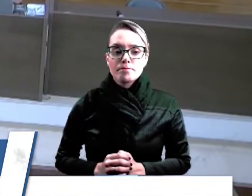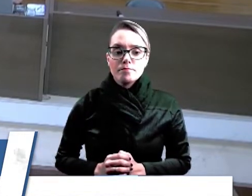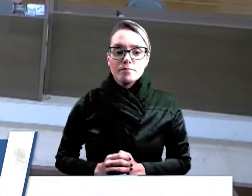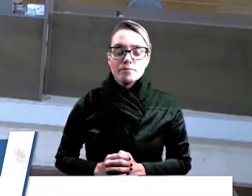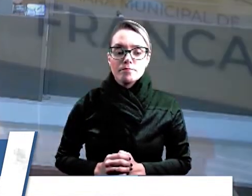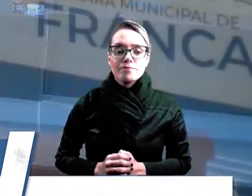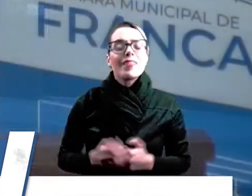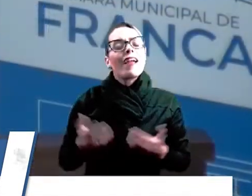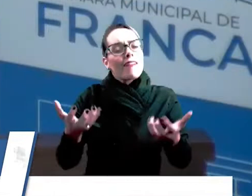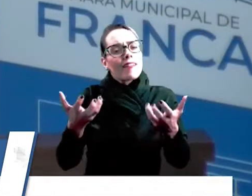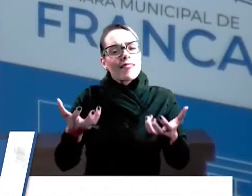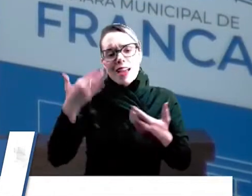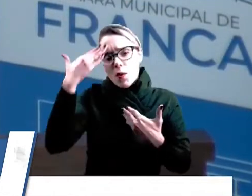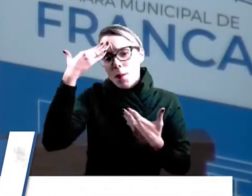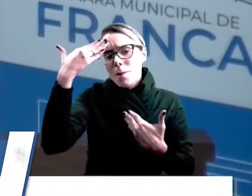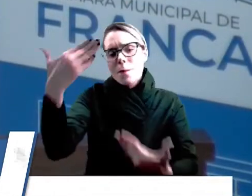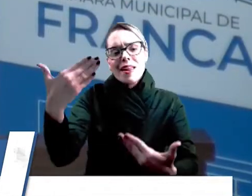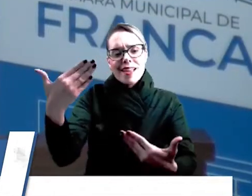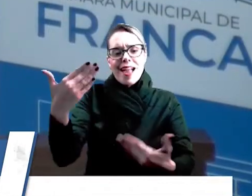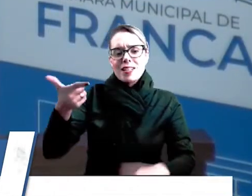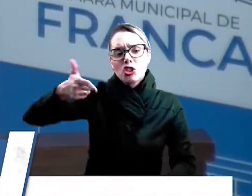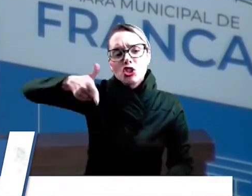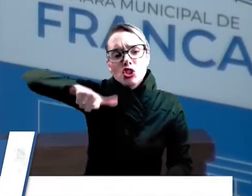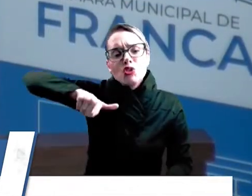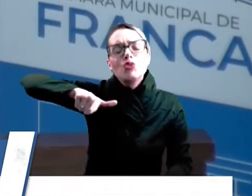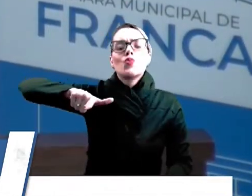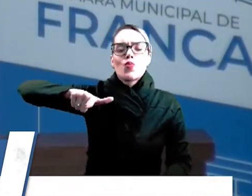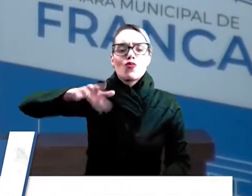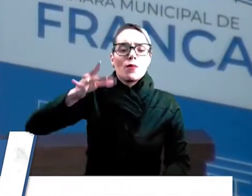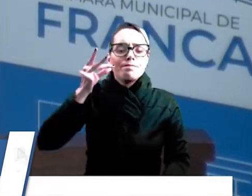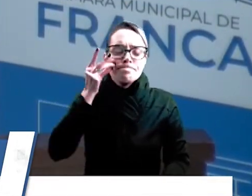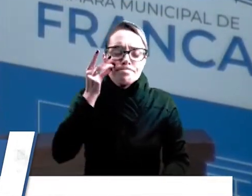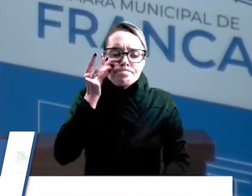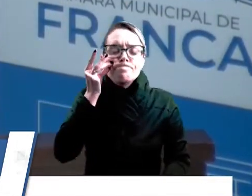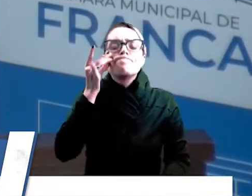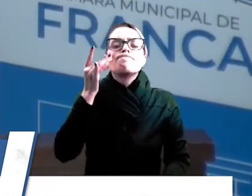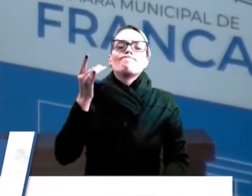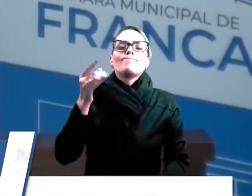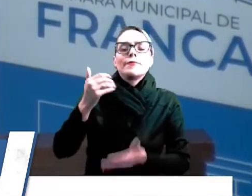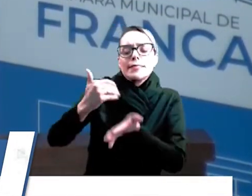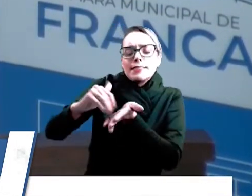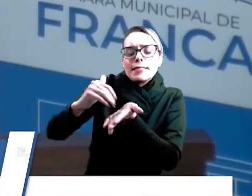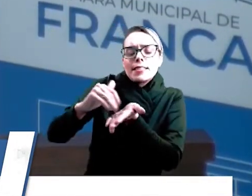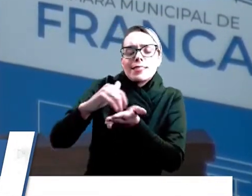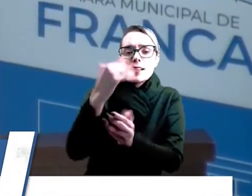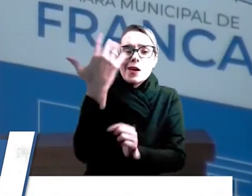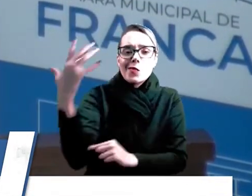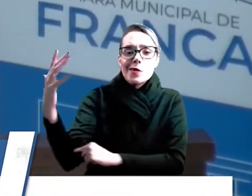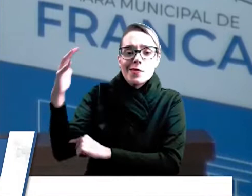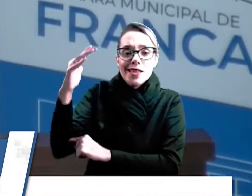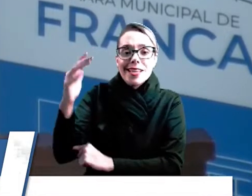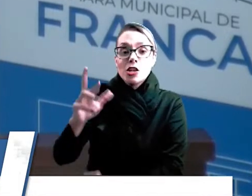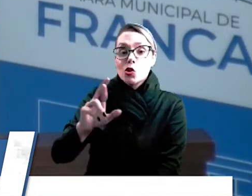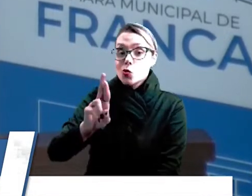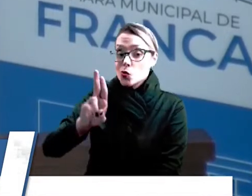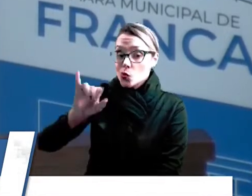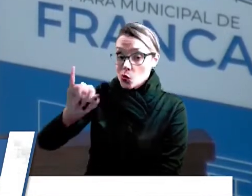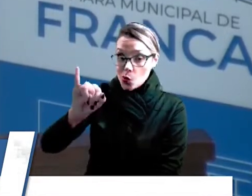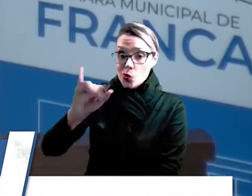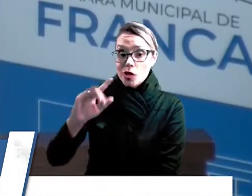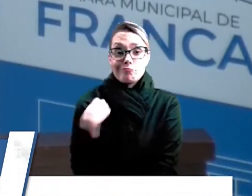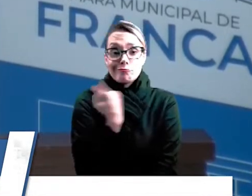agradecer mais uma vez a presença do secretário Rui, que foi muito importante para todos nós. Nós que temos um papel fundamental